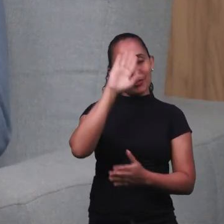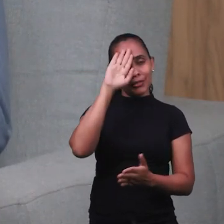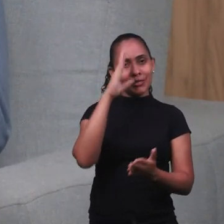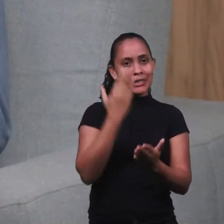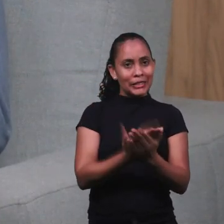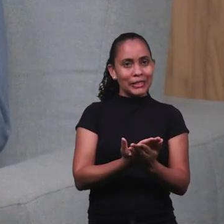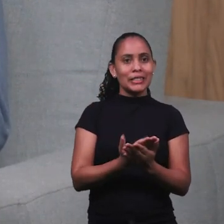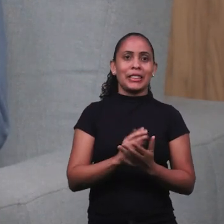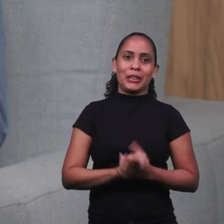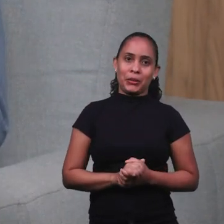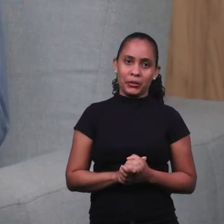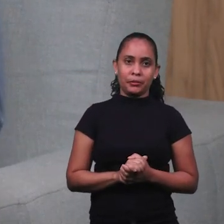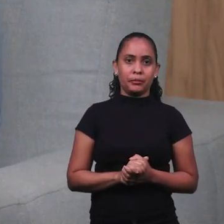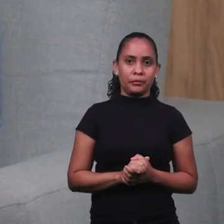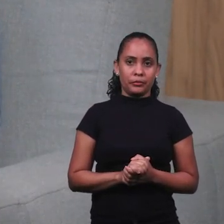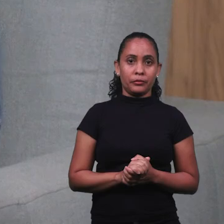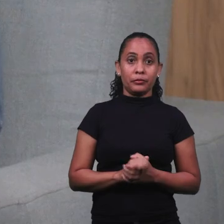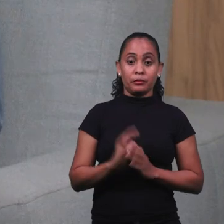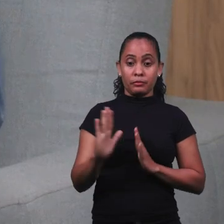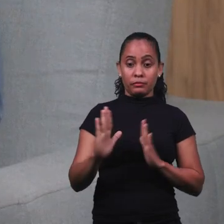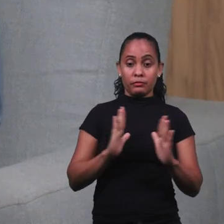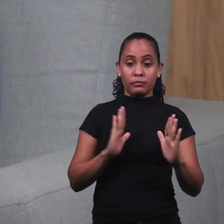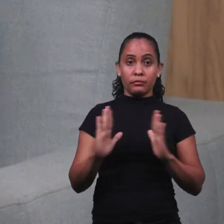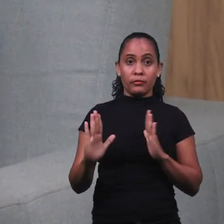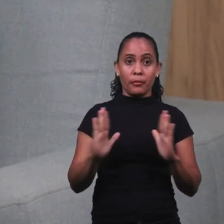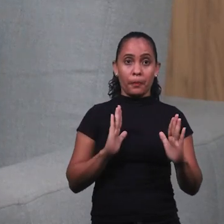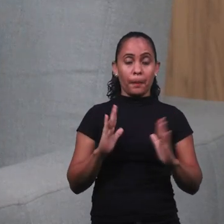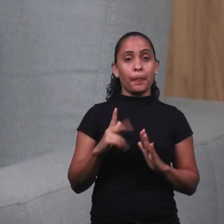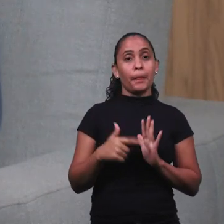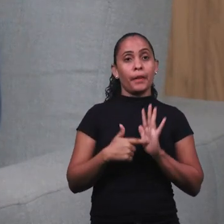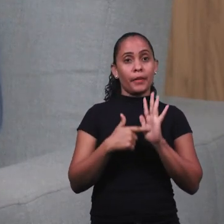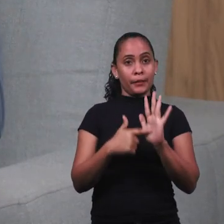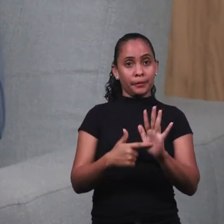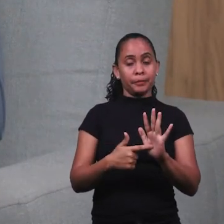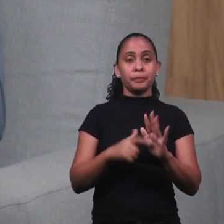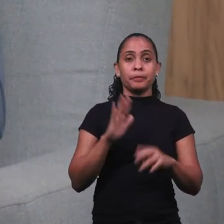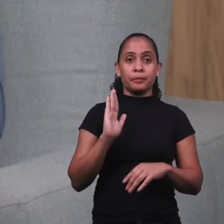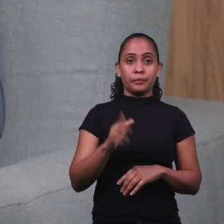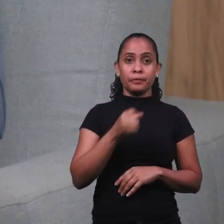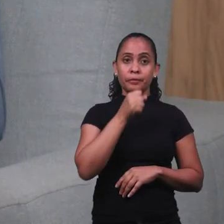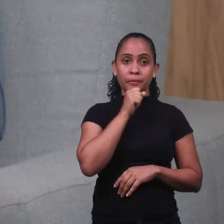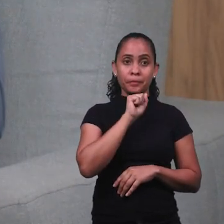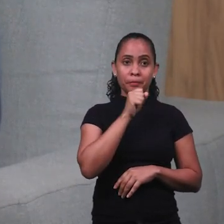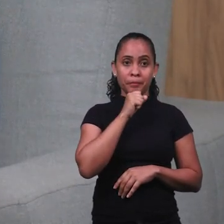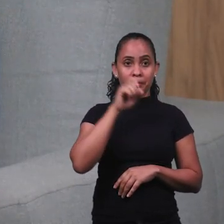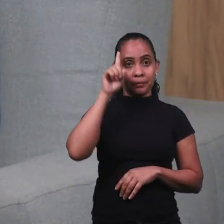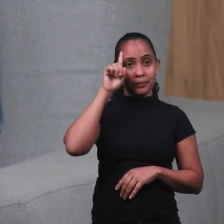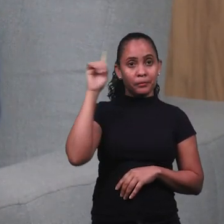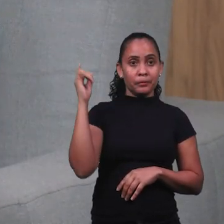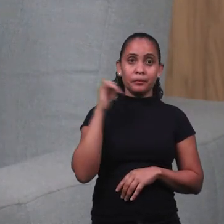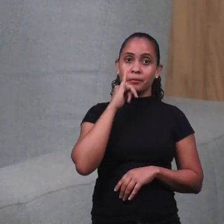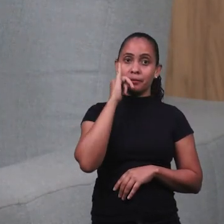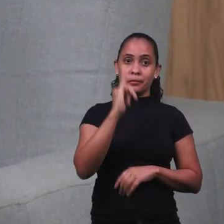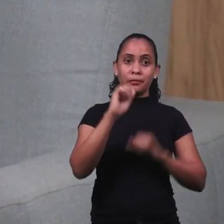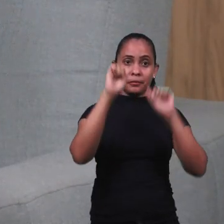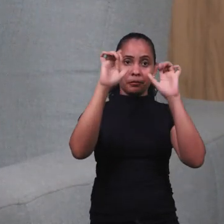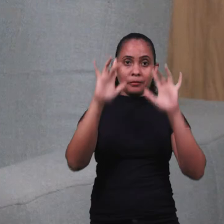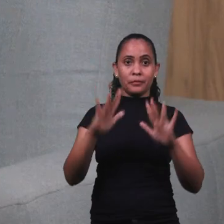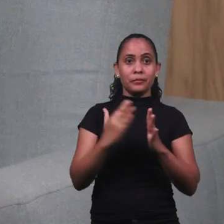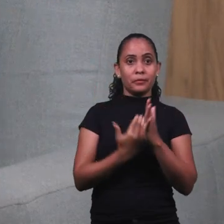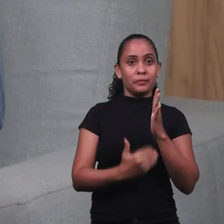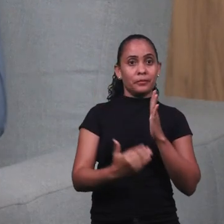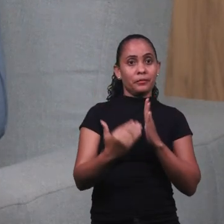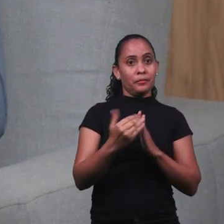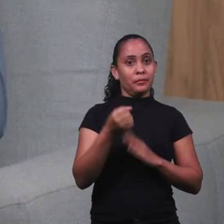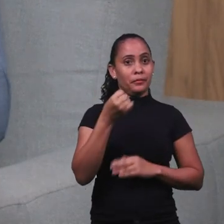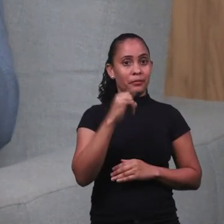promessa, e quando chega neste tempo aqui, onde conta que a idade já avançada, Deus o abençoou em tudo.